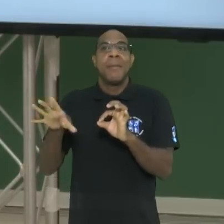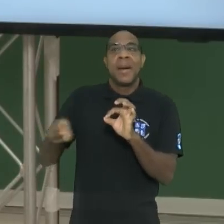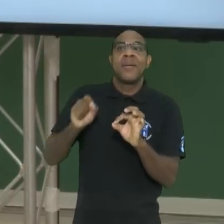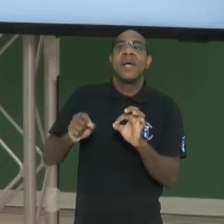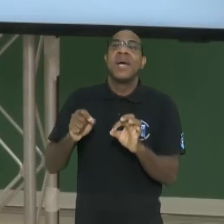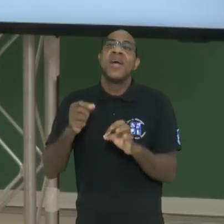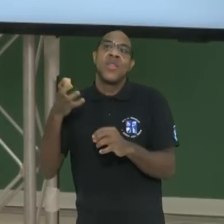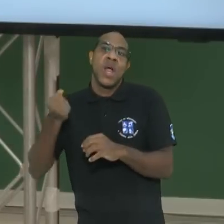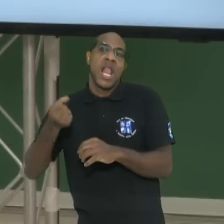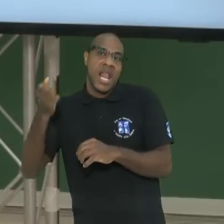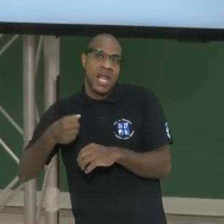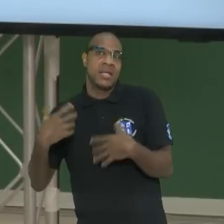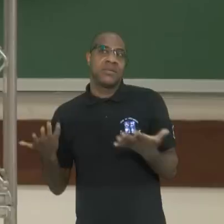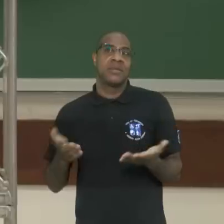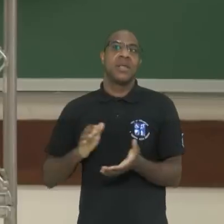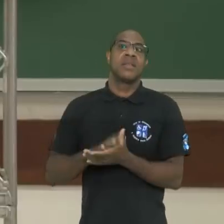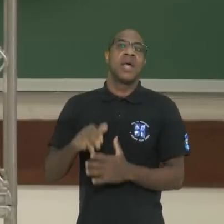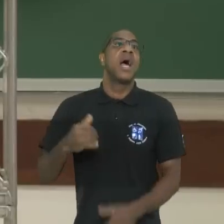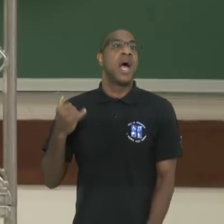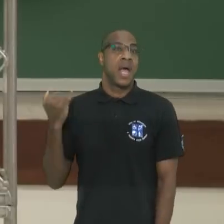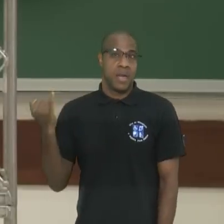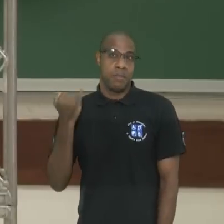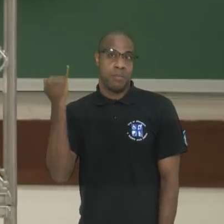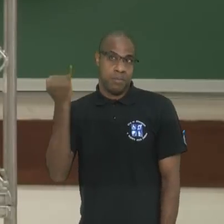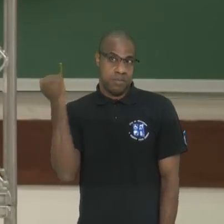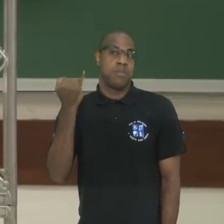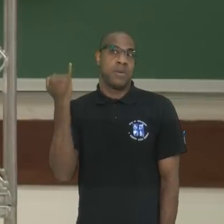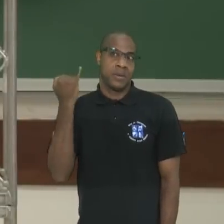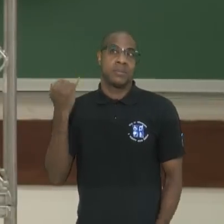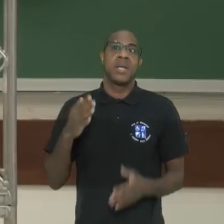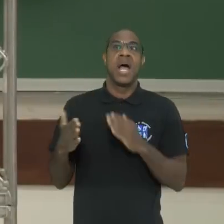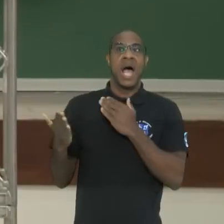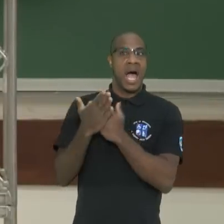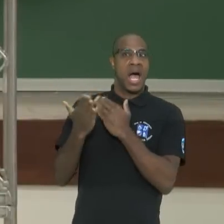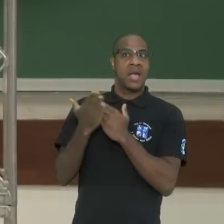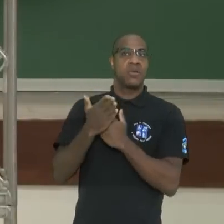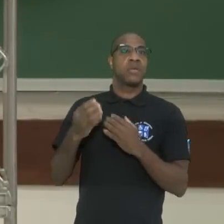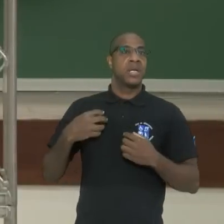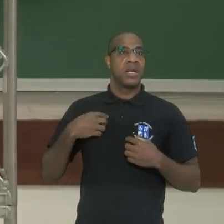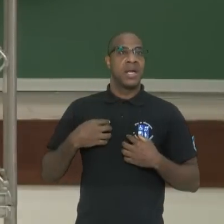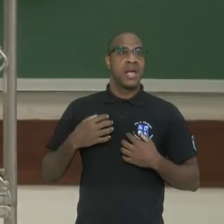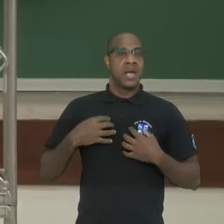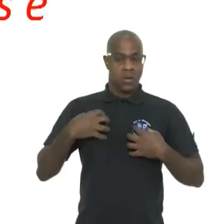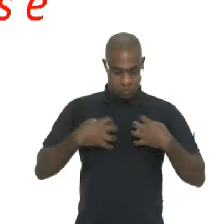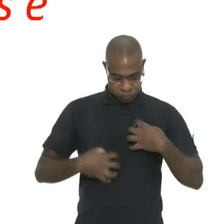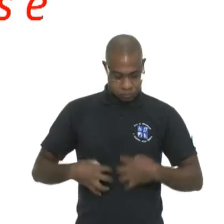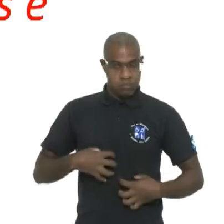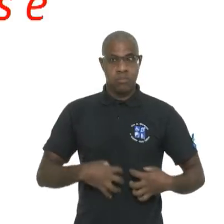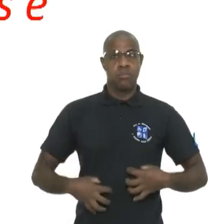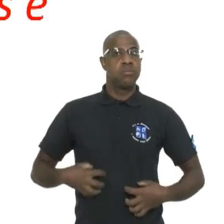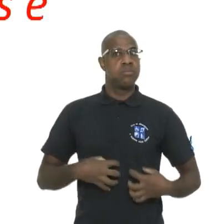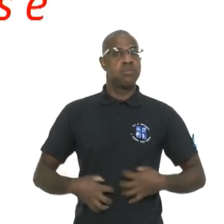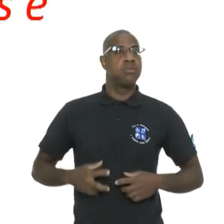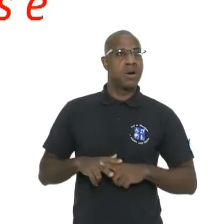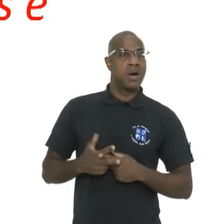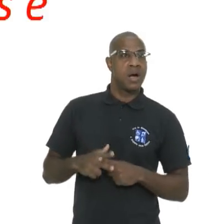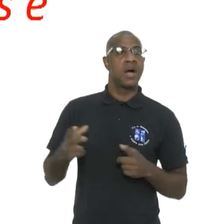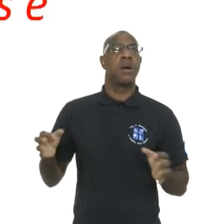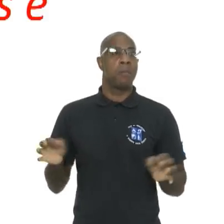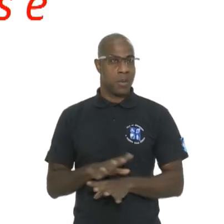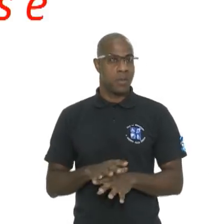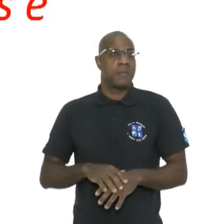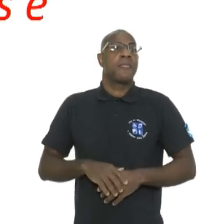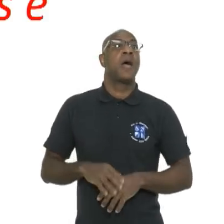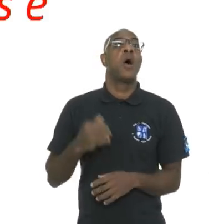ricos em nutrientes que ajudam o nosso organismo a funcionar corretamente. Os principais nutrientes são